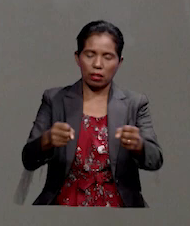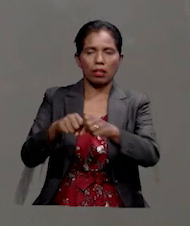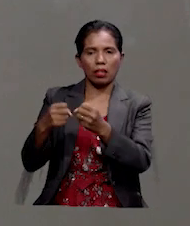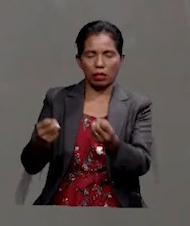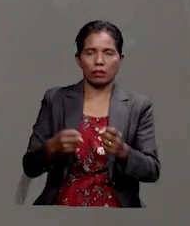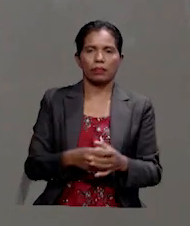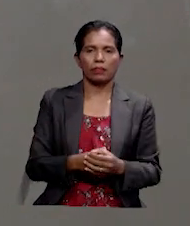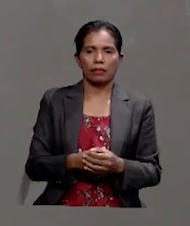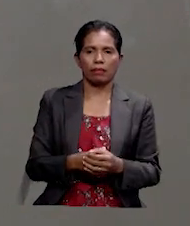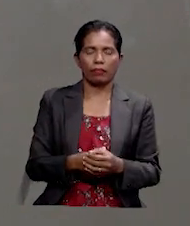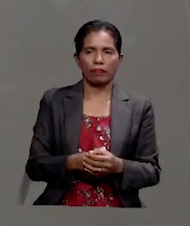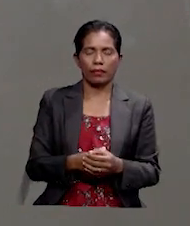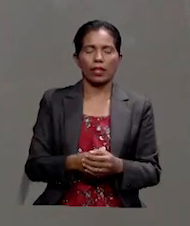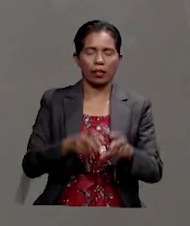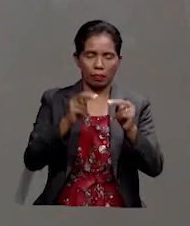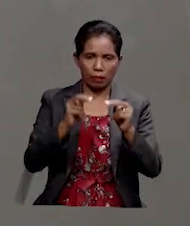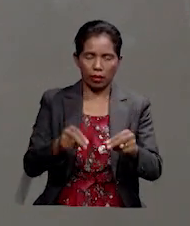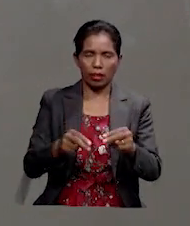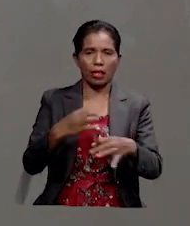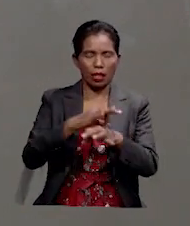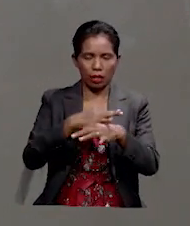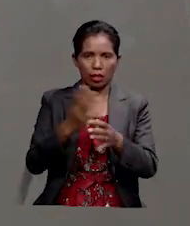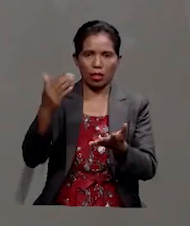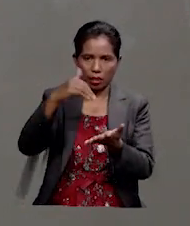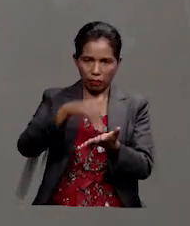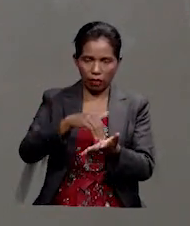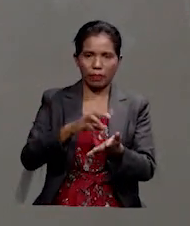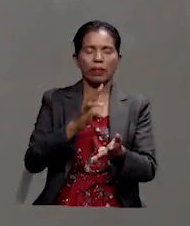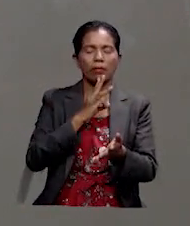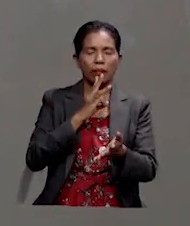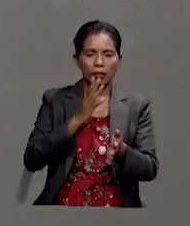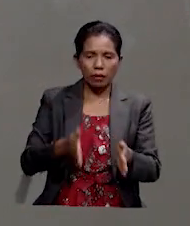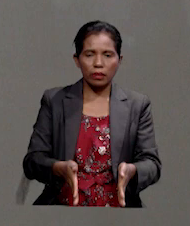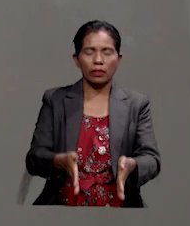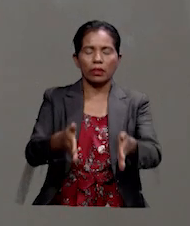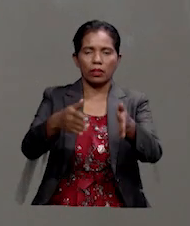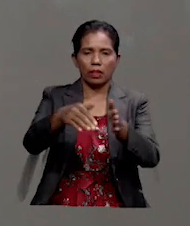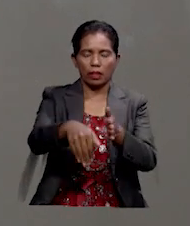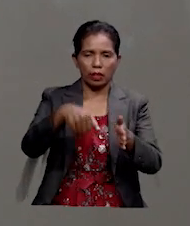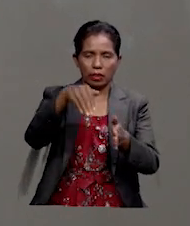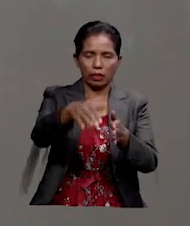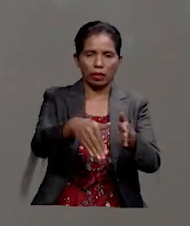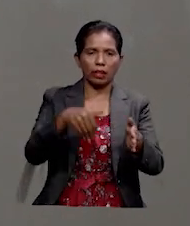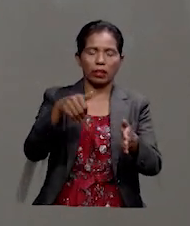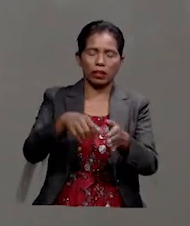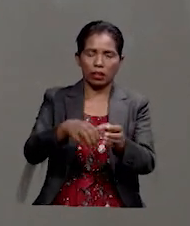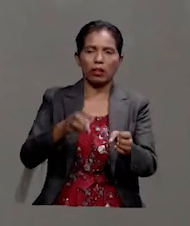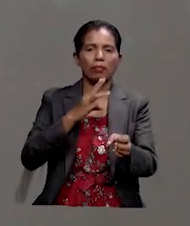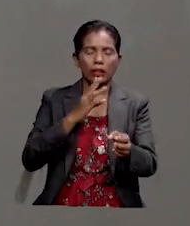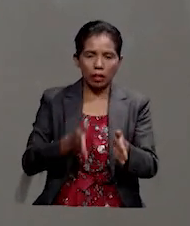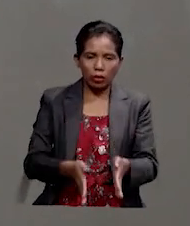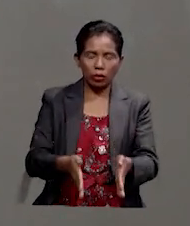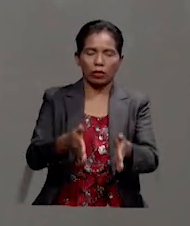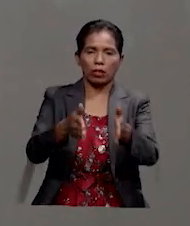a precisa halo manutenção mai na ba udia mos hasai ve rahen exerne para bene hala itir